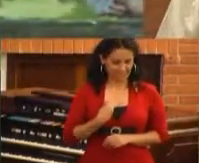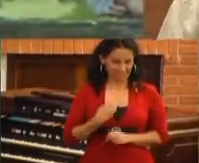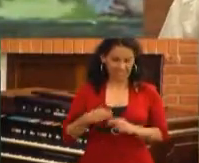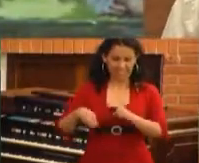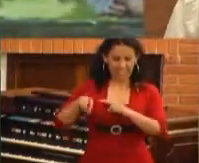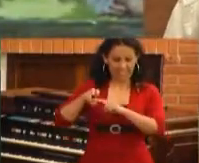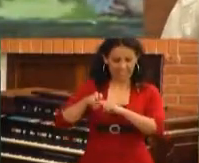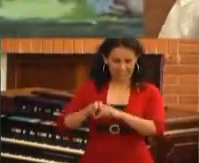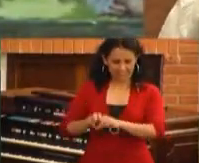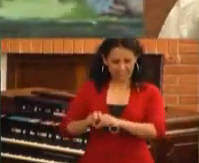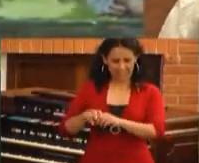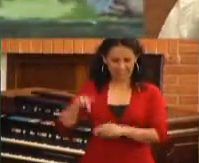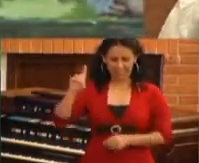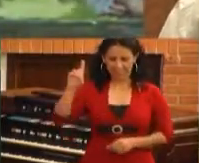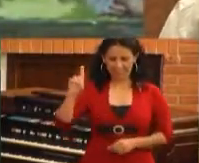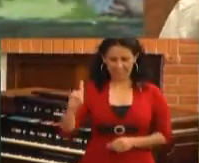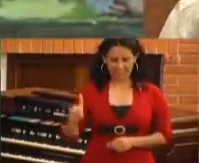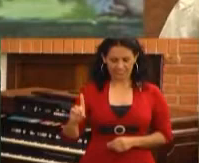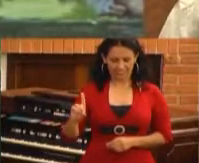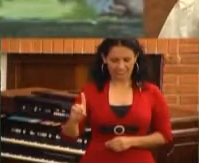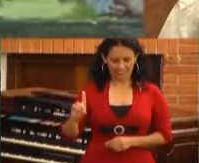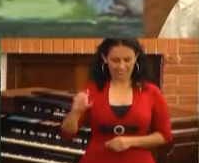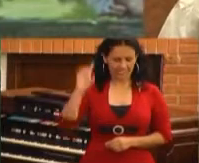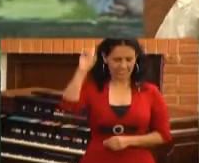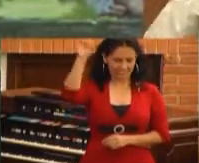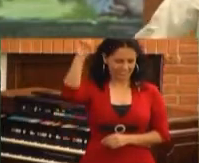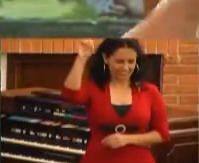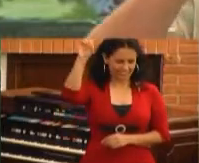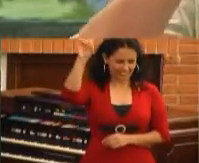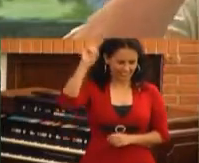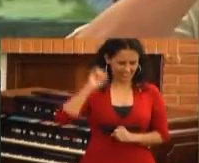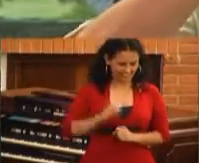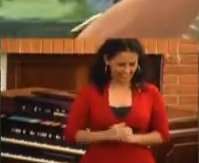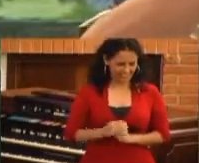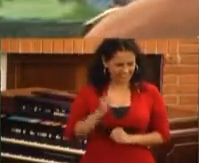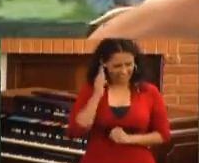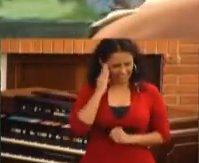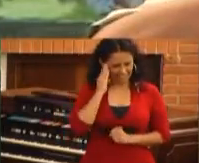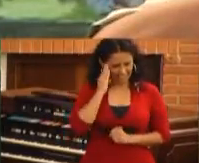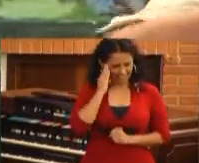assentado à direita de Deus. Depois,